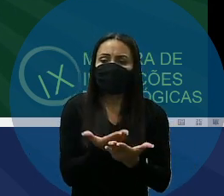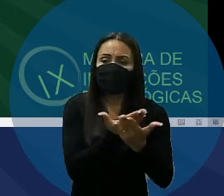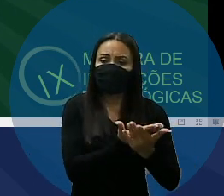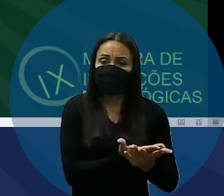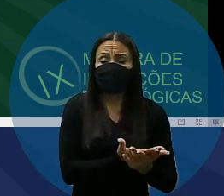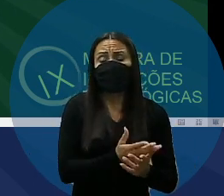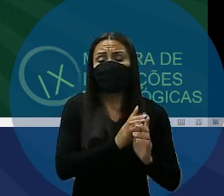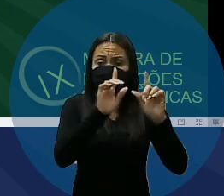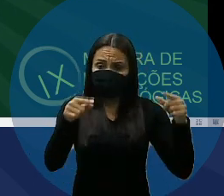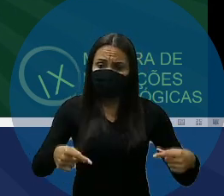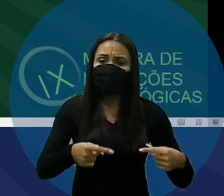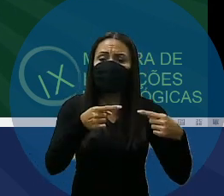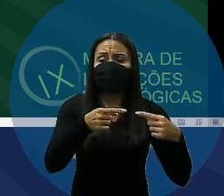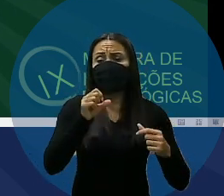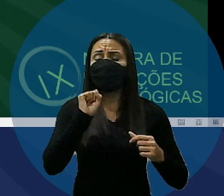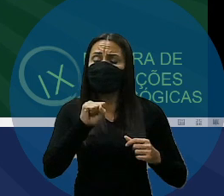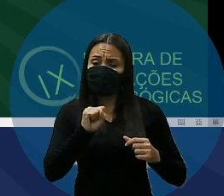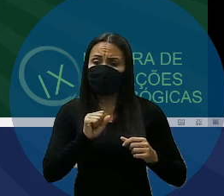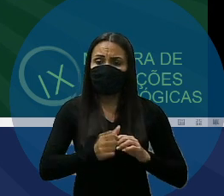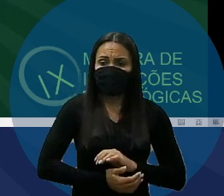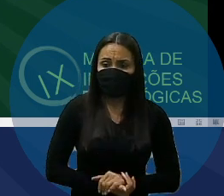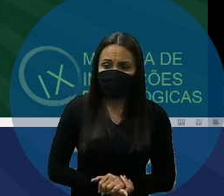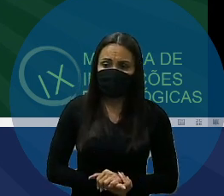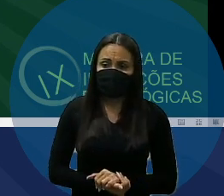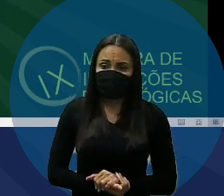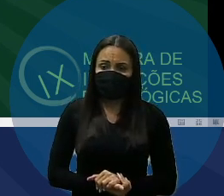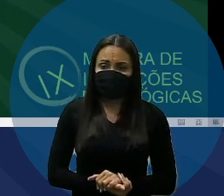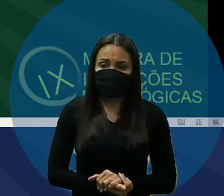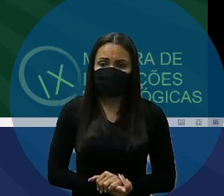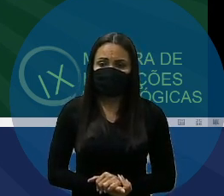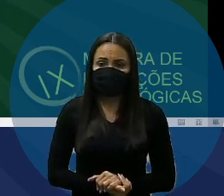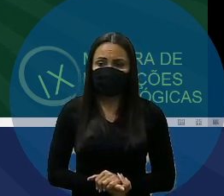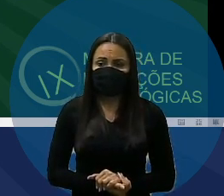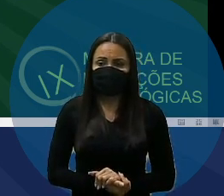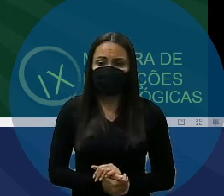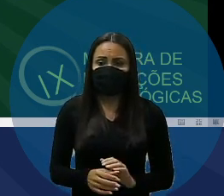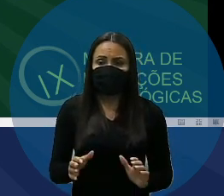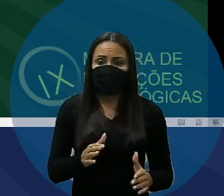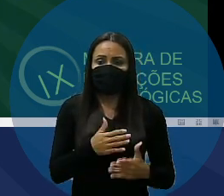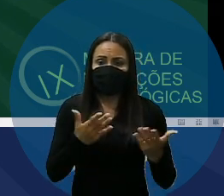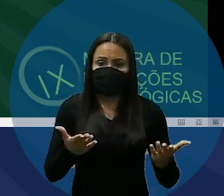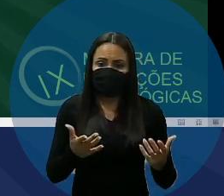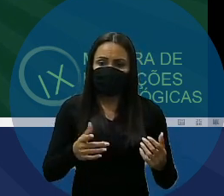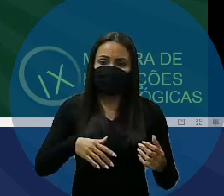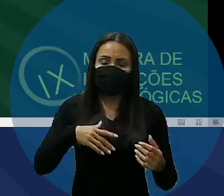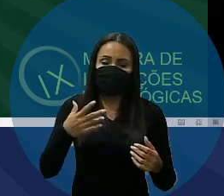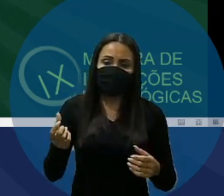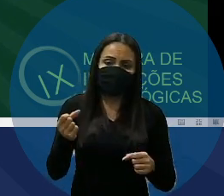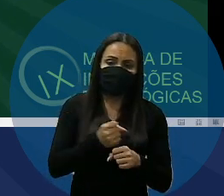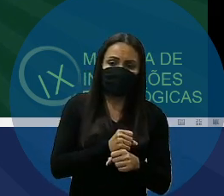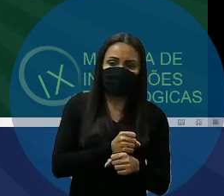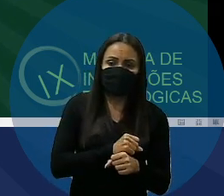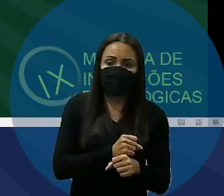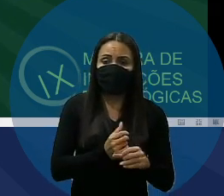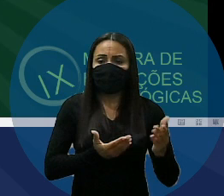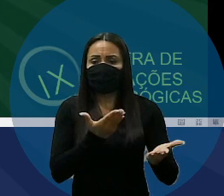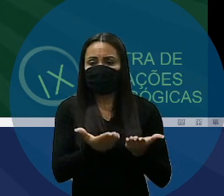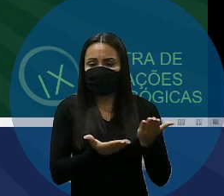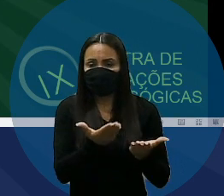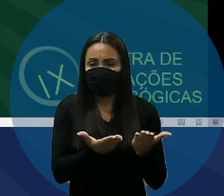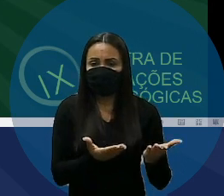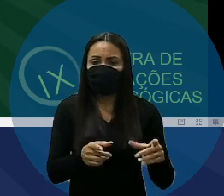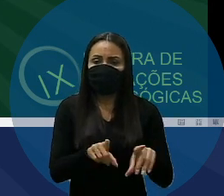os outros anos normais, né? Tidos como normais. Então, para minimizar esses danos que a gente já teve de qualquer forma, né? Toda